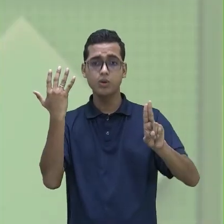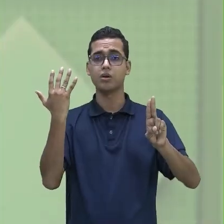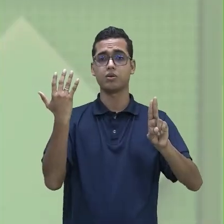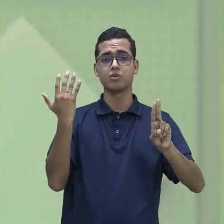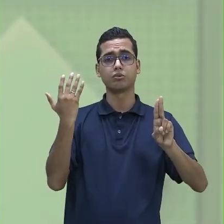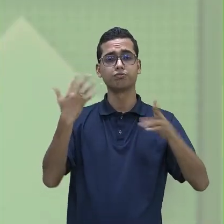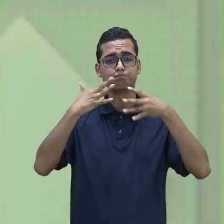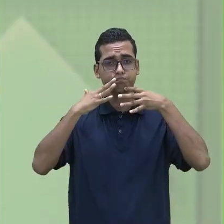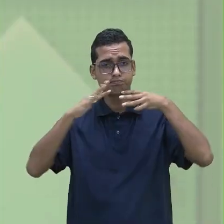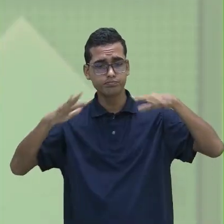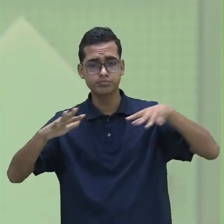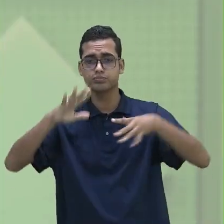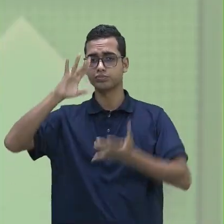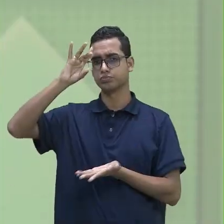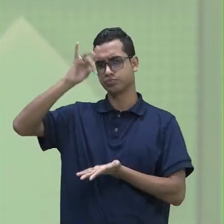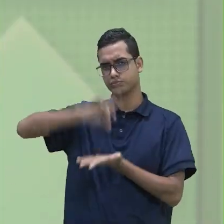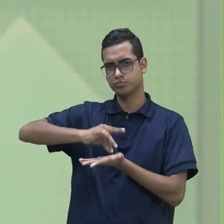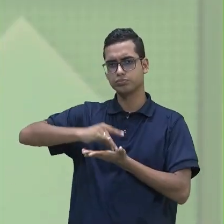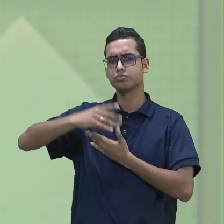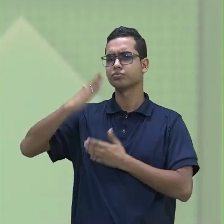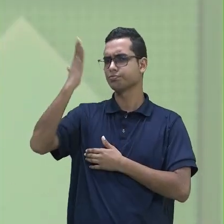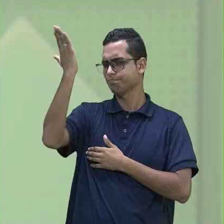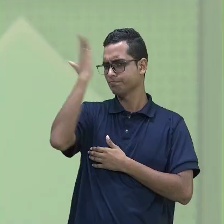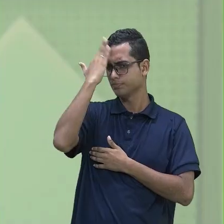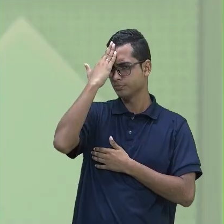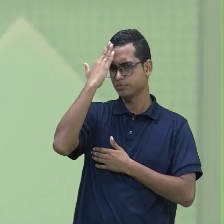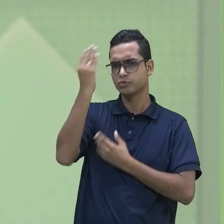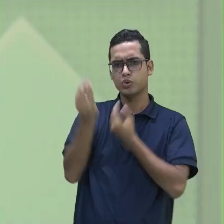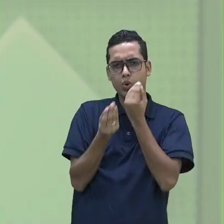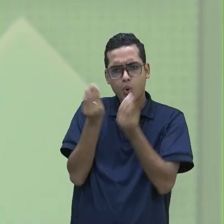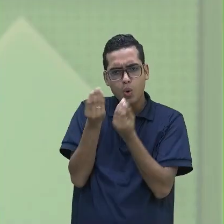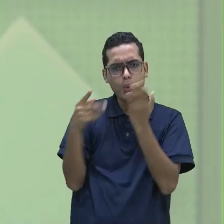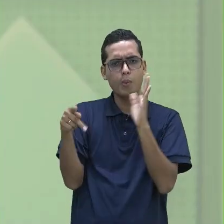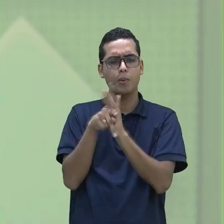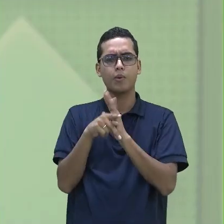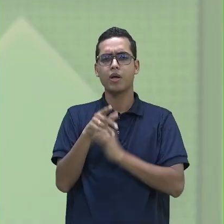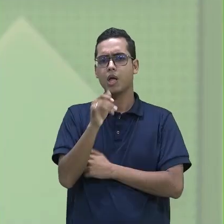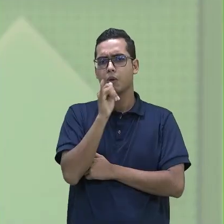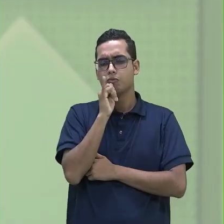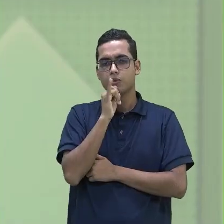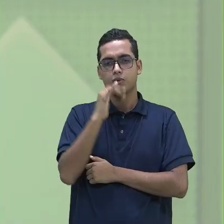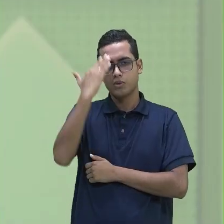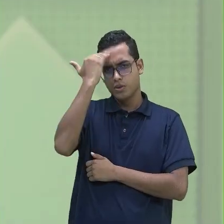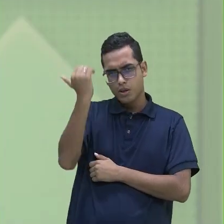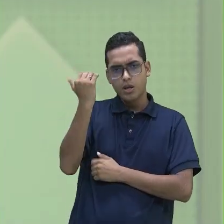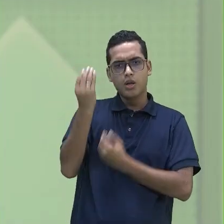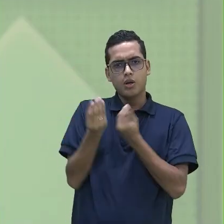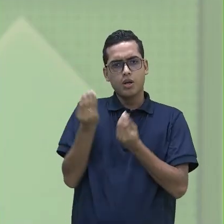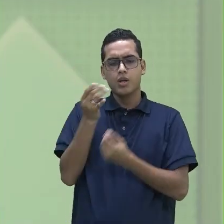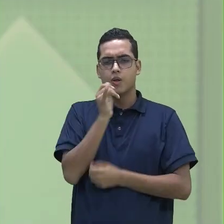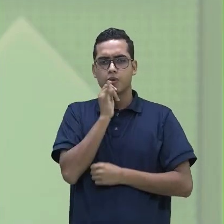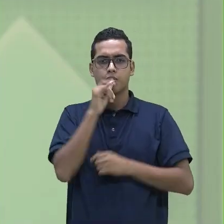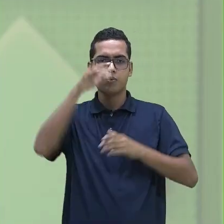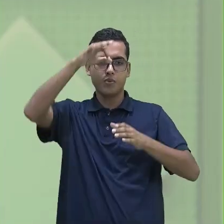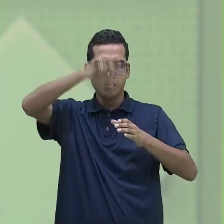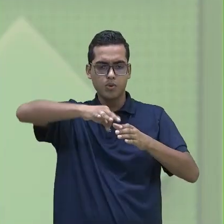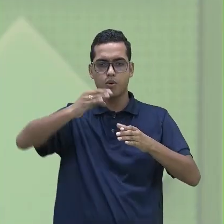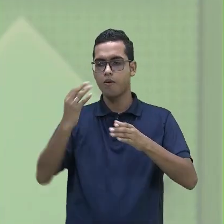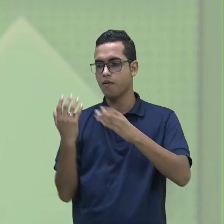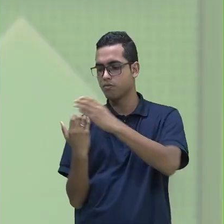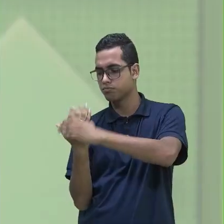modo natural, quando sabemos por exemplo, utilizar folhas para fazer um chá,